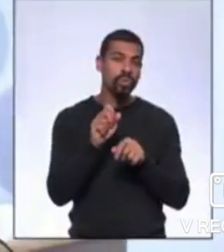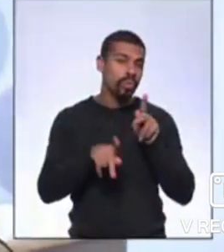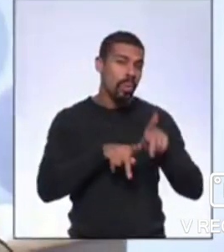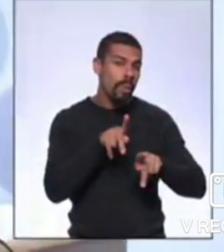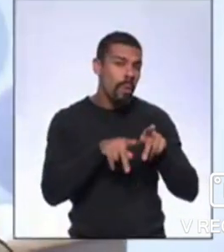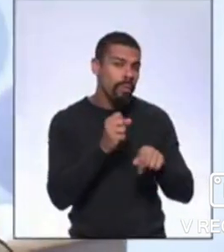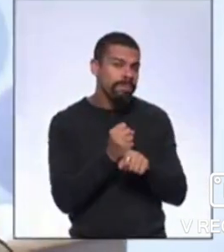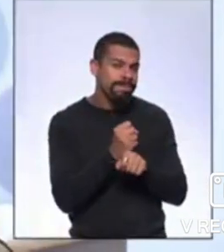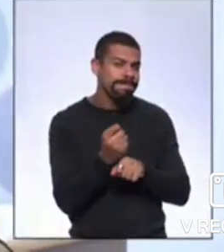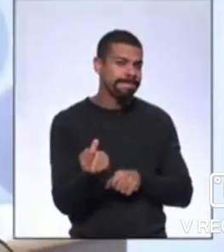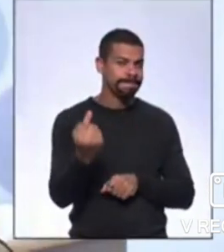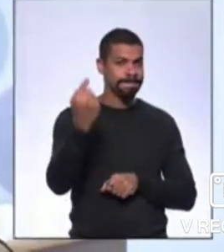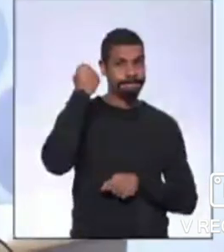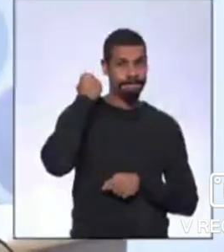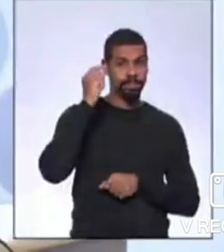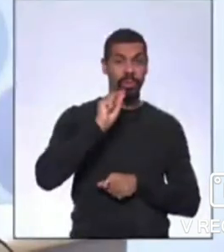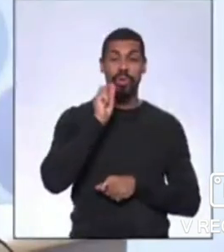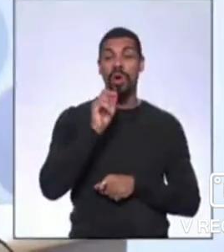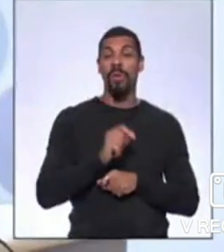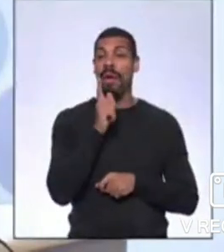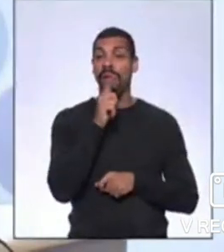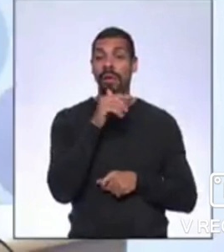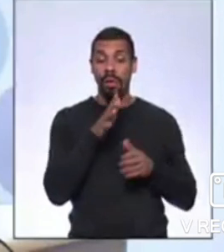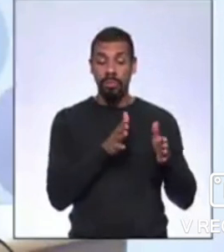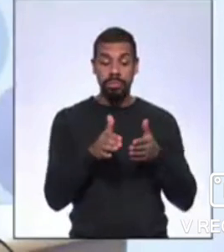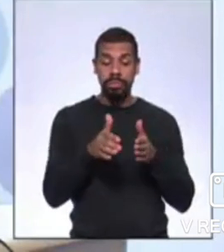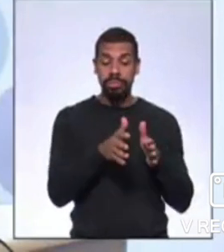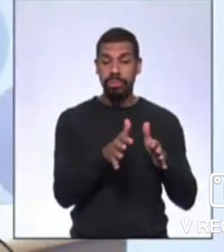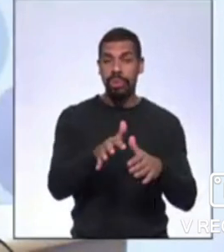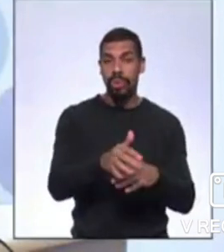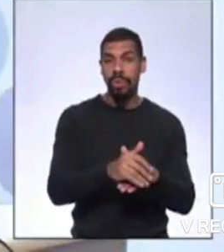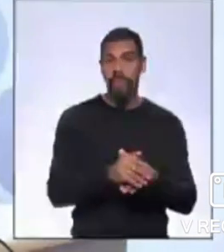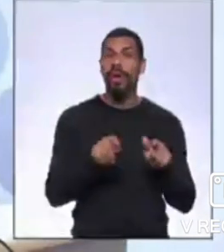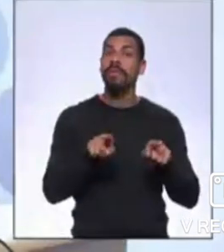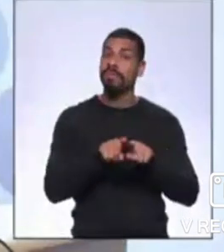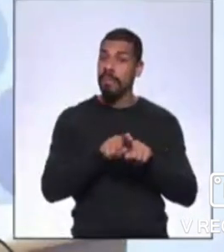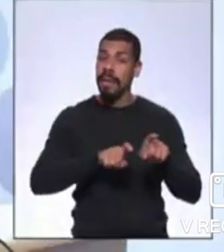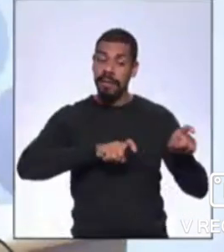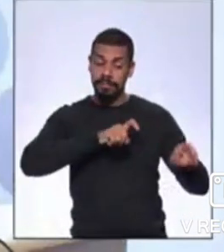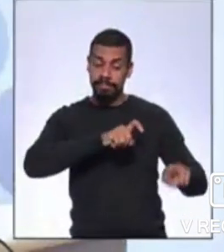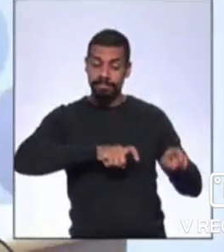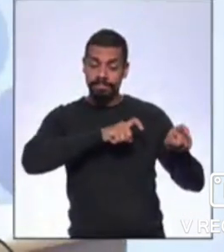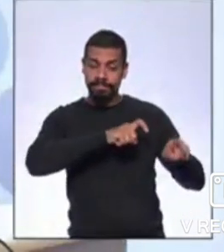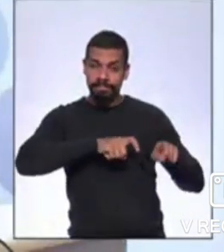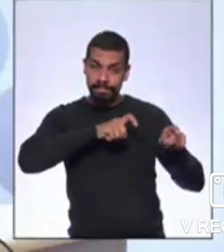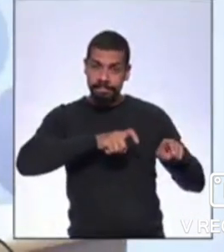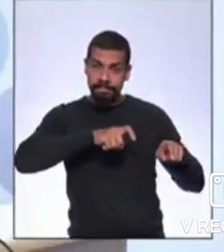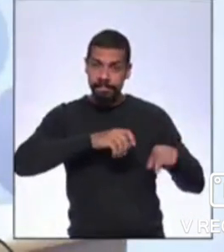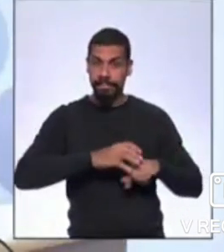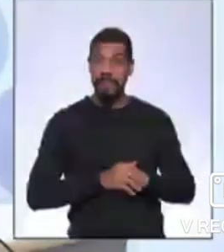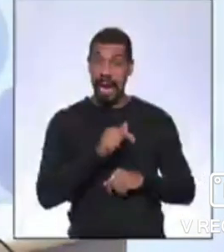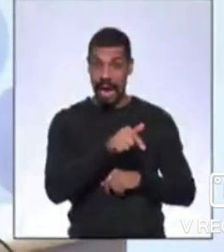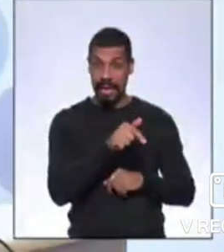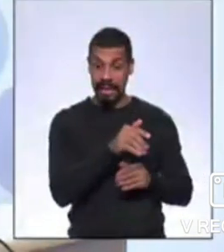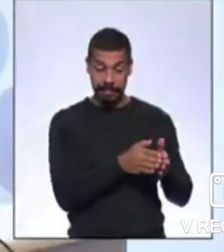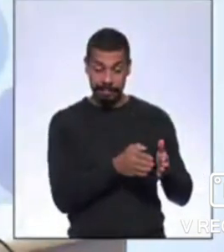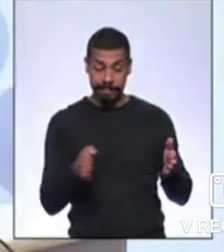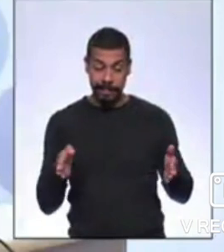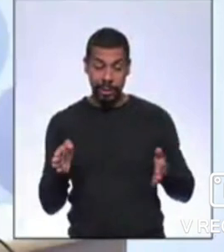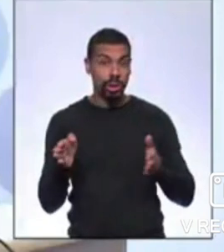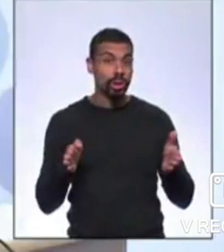do Oriente Próximo, que é a questão dos rios, né? A prática da agricultura depende, nesse momento, de